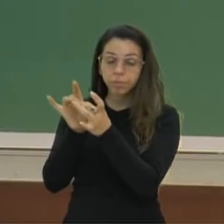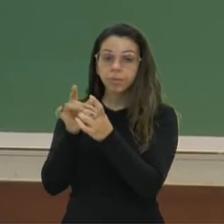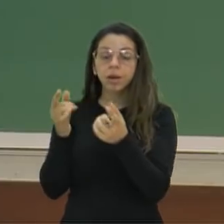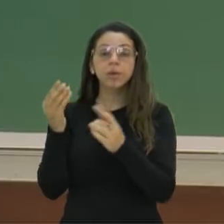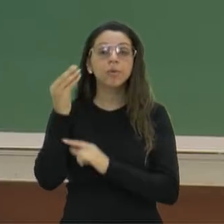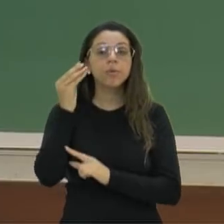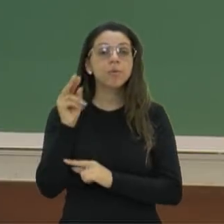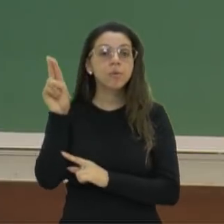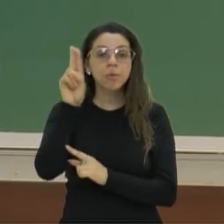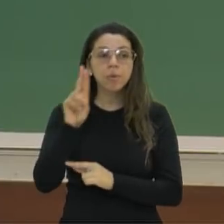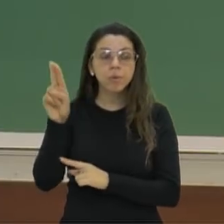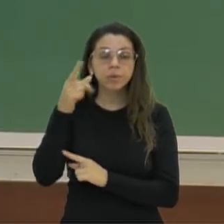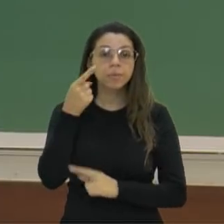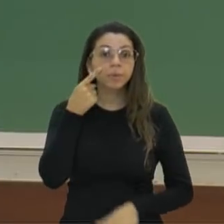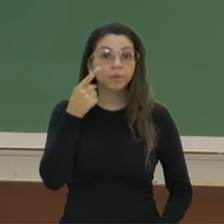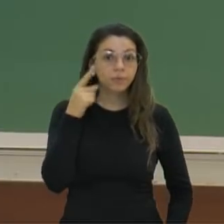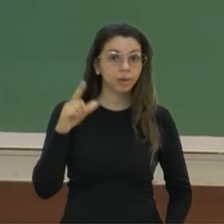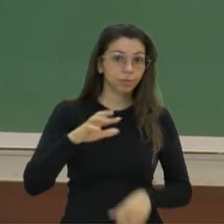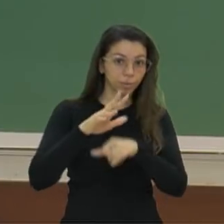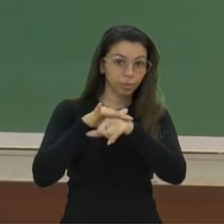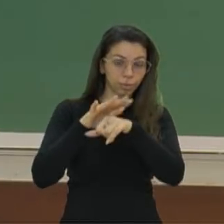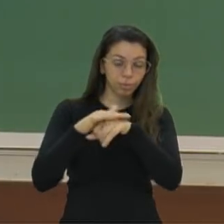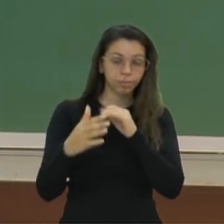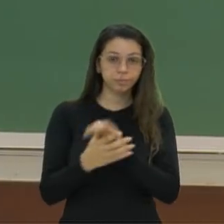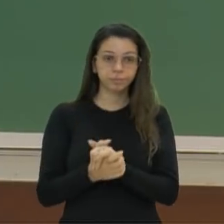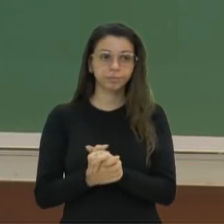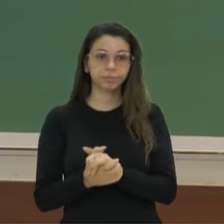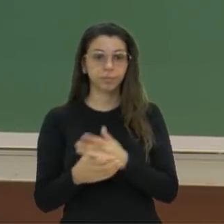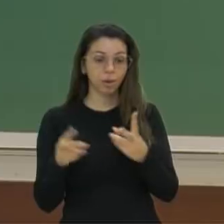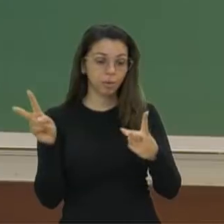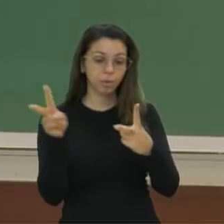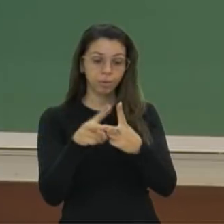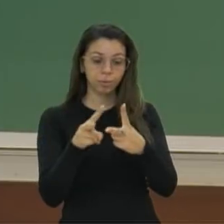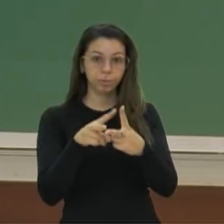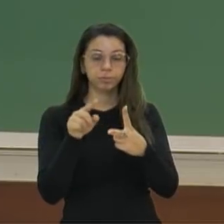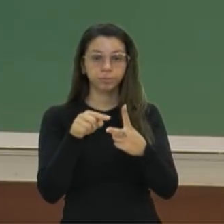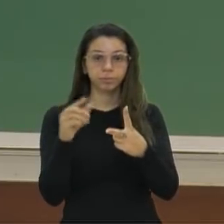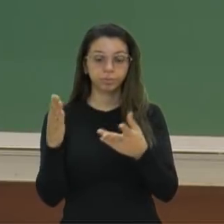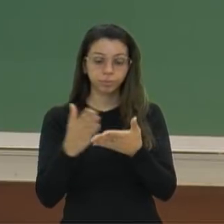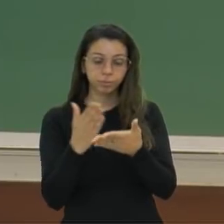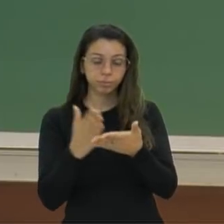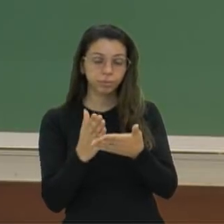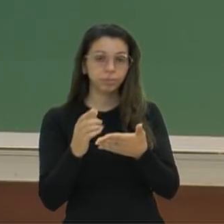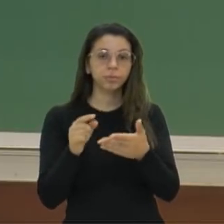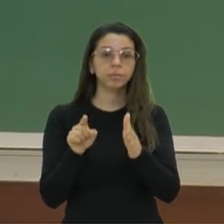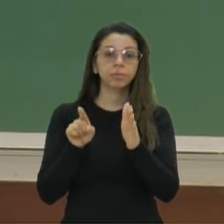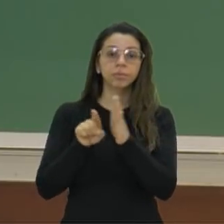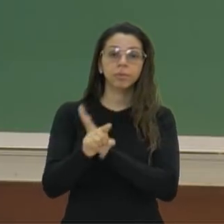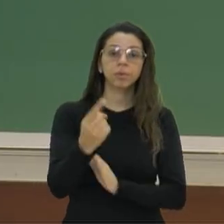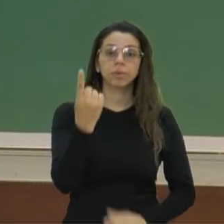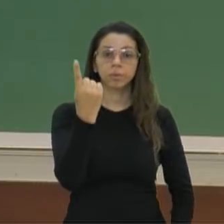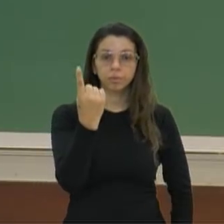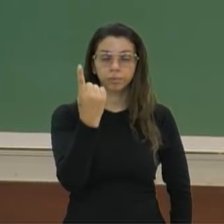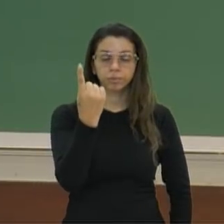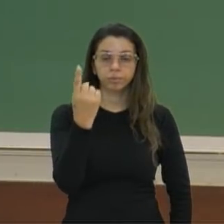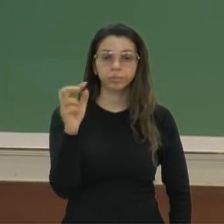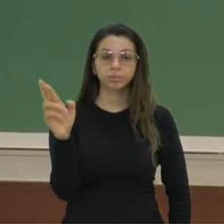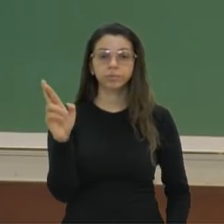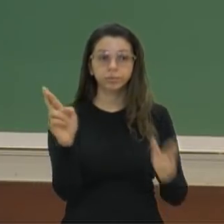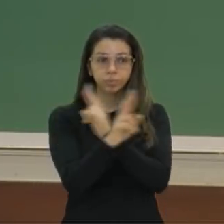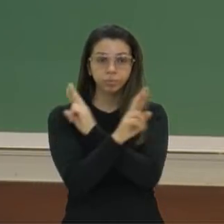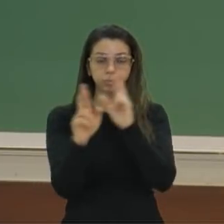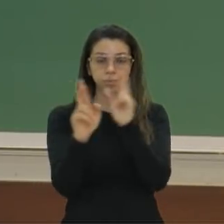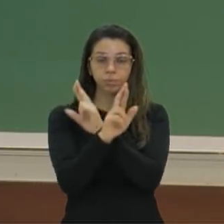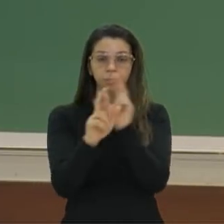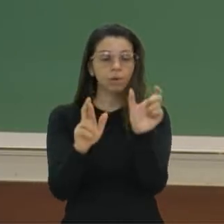diagnosticar. Vamos para os nossos exercícios? Pegou o caderno que nós temos duas atividades hoje. Número 1. Relacione cada ilustração